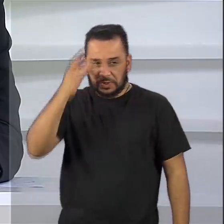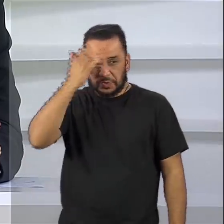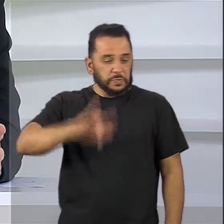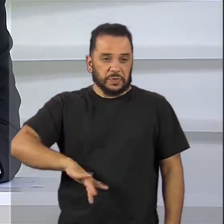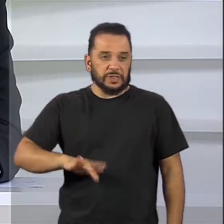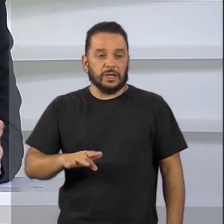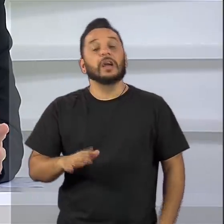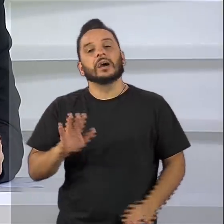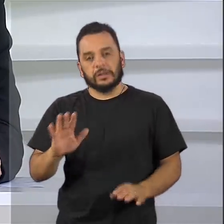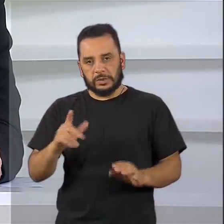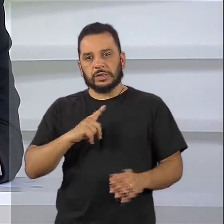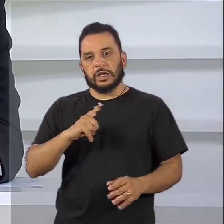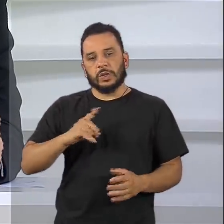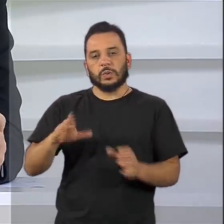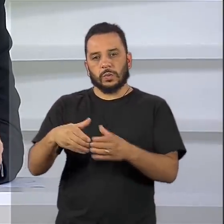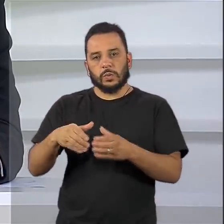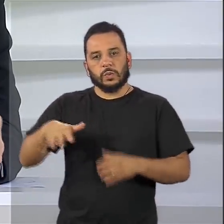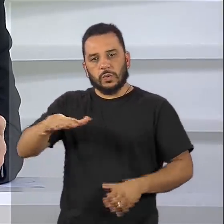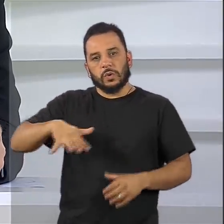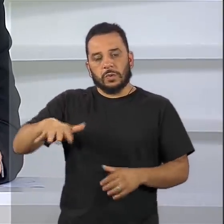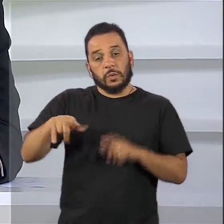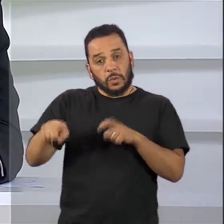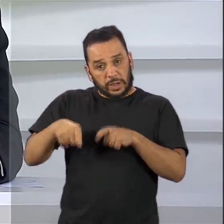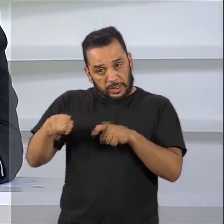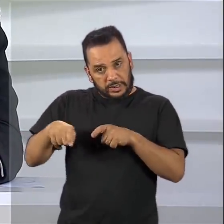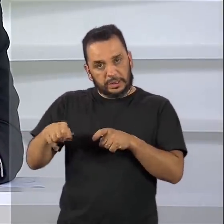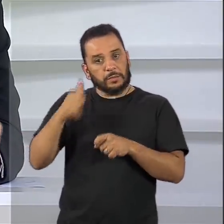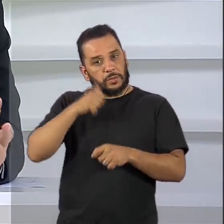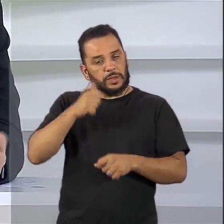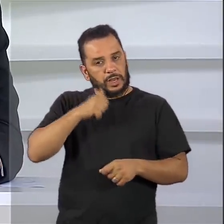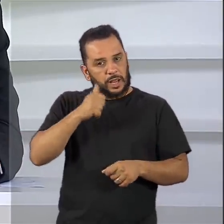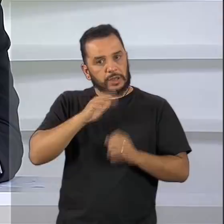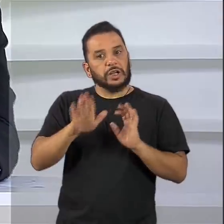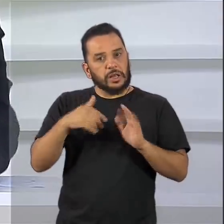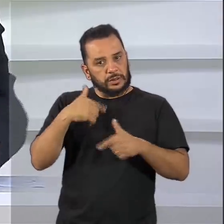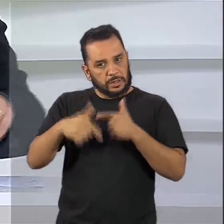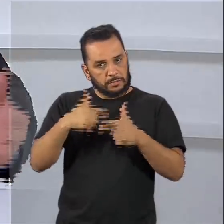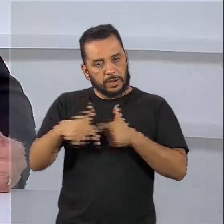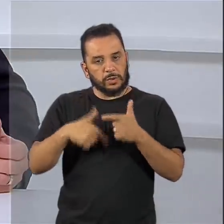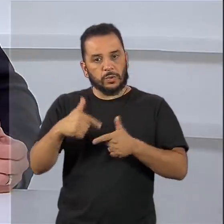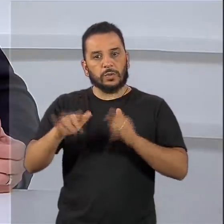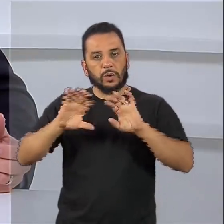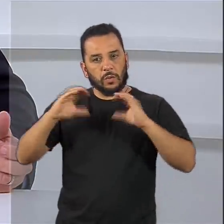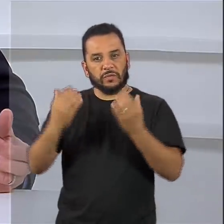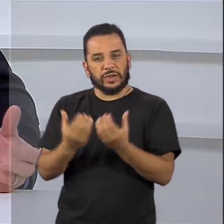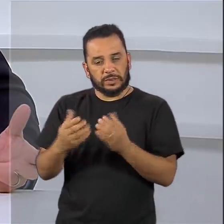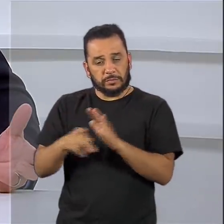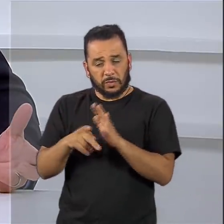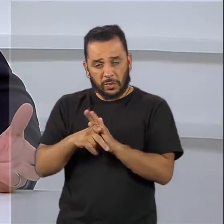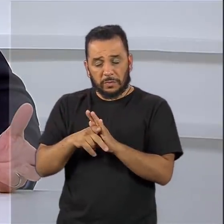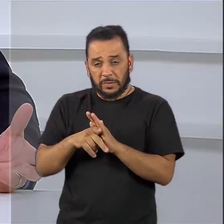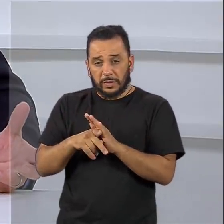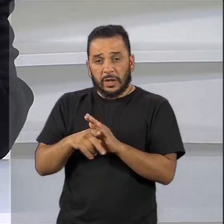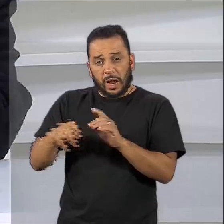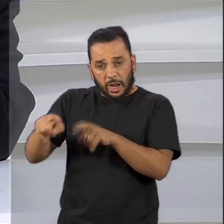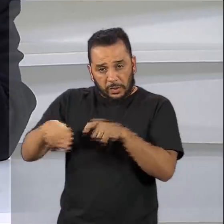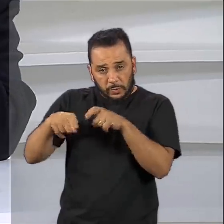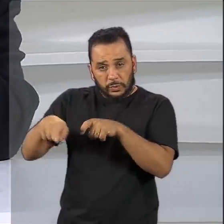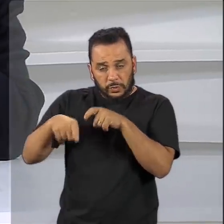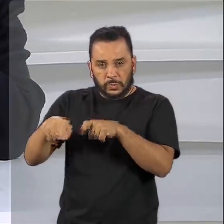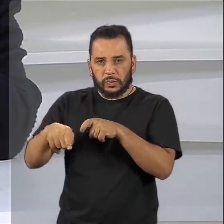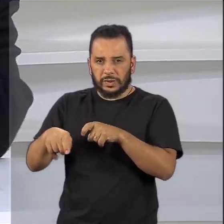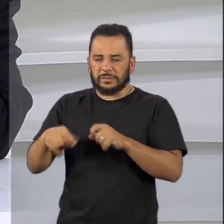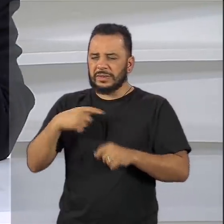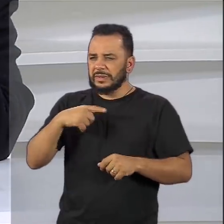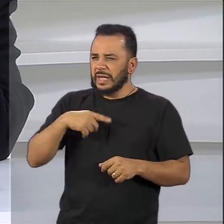ele. Né, que ela foi da Conferência da Agricultura, que... Mas você acha que o ruralista vota numa chapa... Não, ao contrário. Da Cátia Abreu,